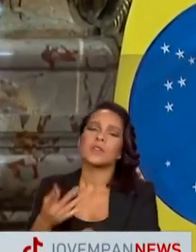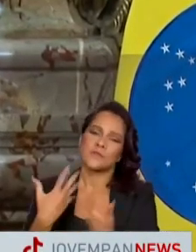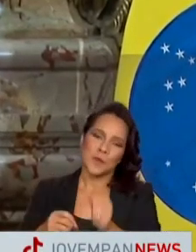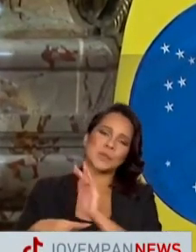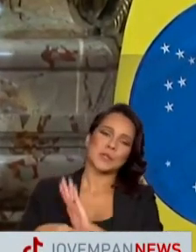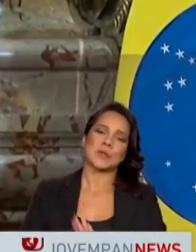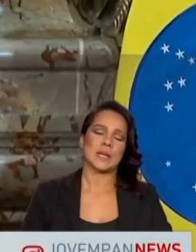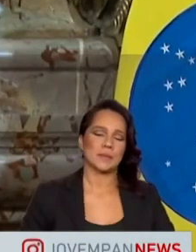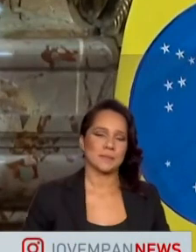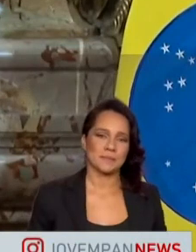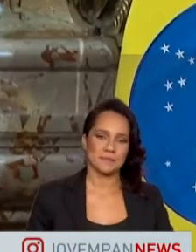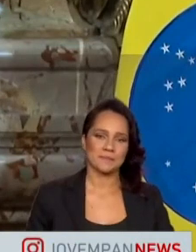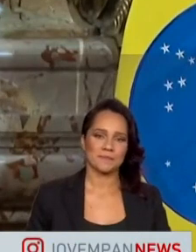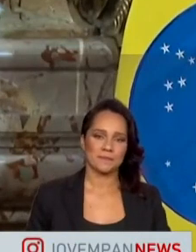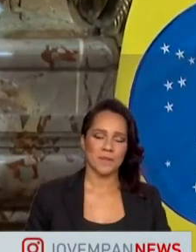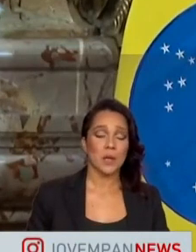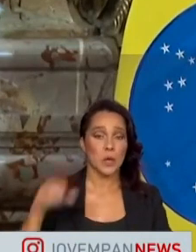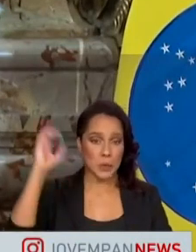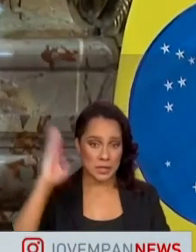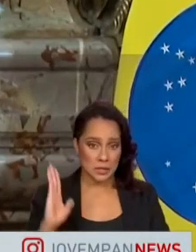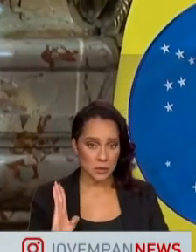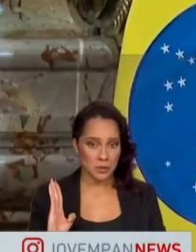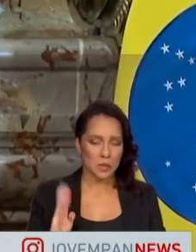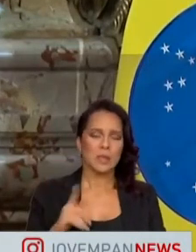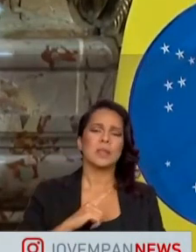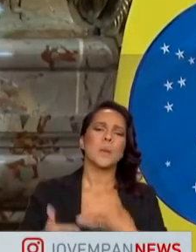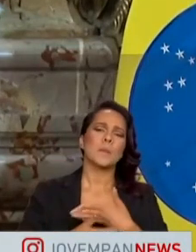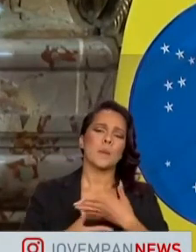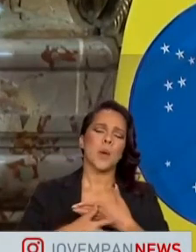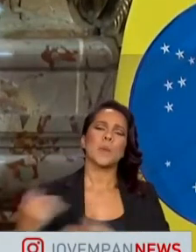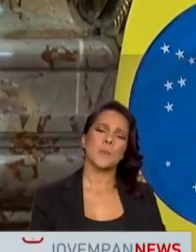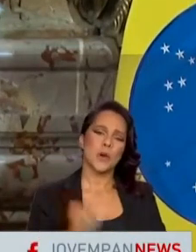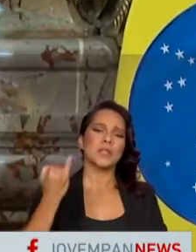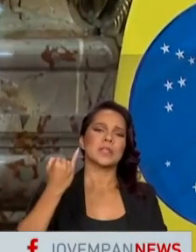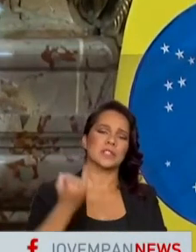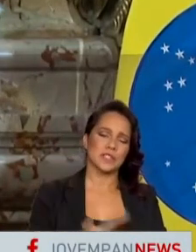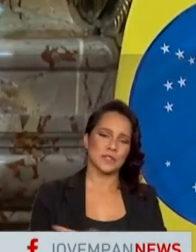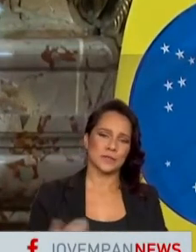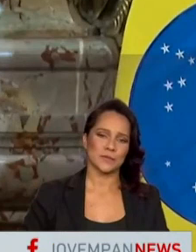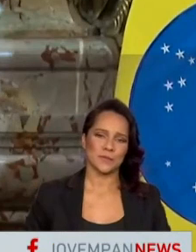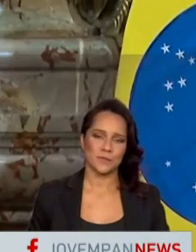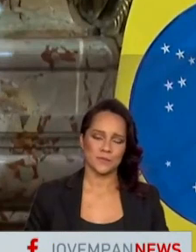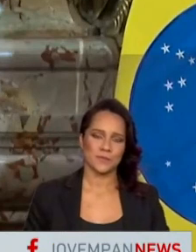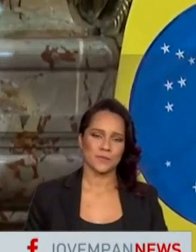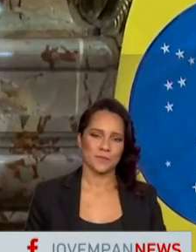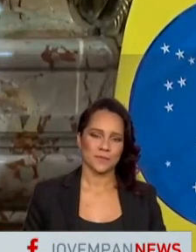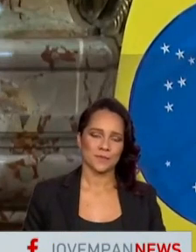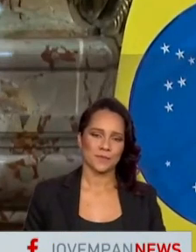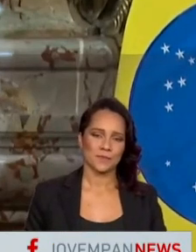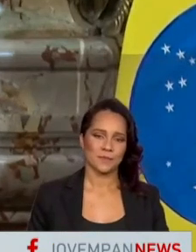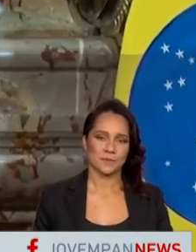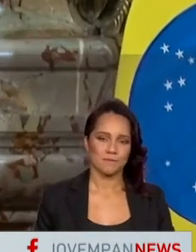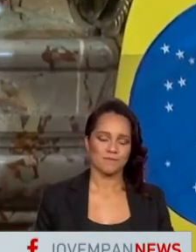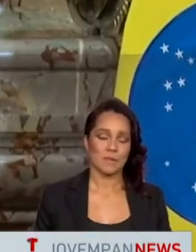ajudar. Ajudaremos. E o Brasil tem um papel importante a jogar nisso. Brasil tem um importante rol